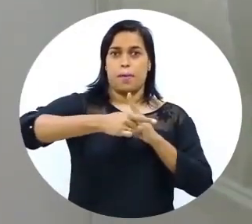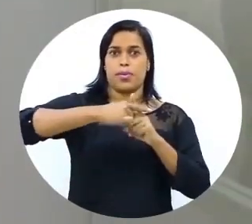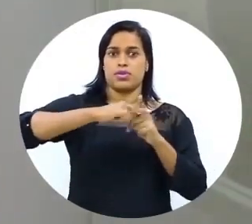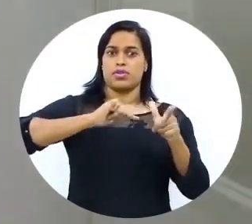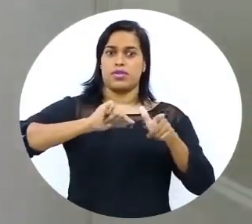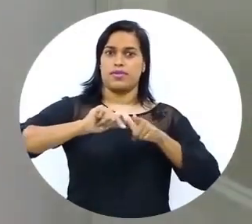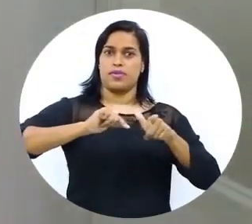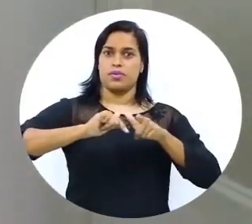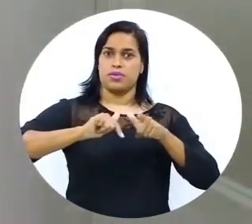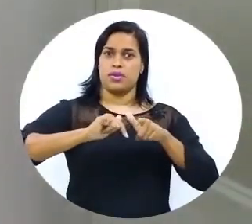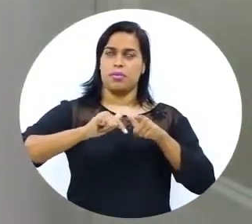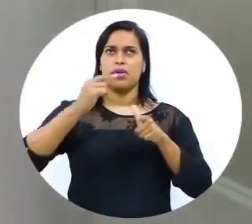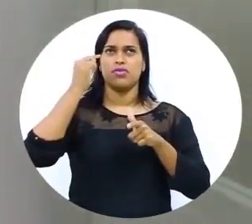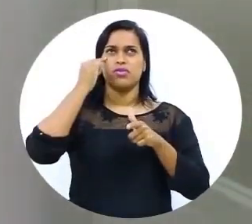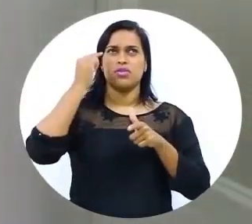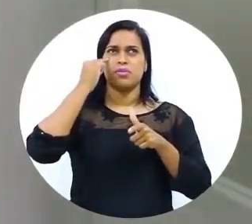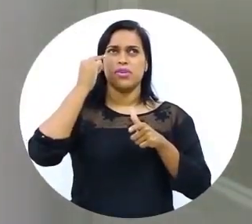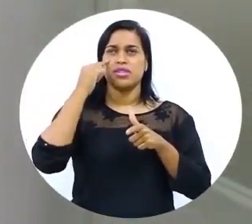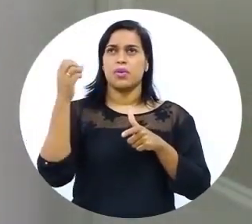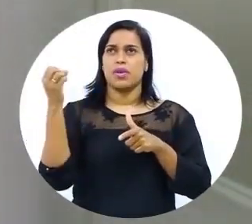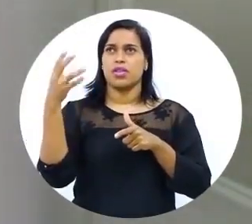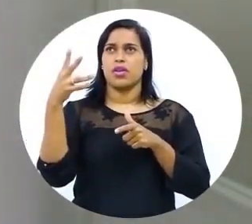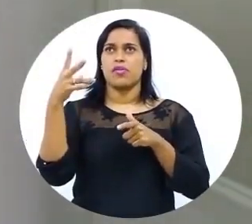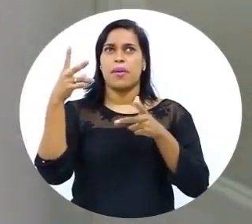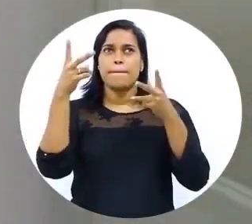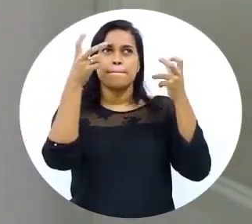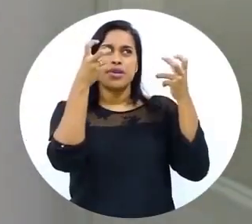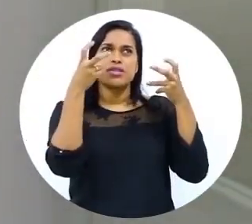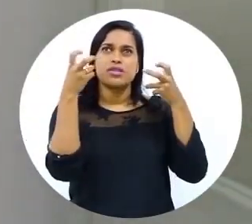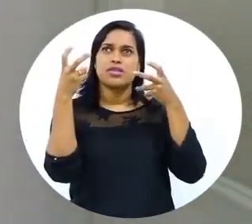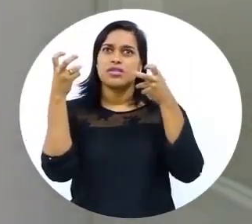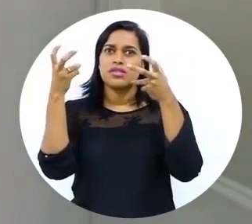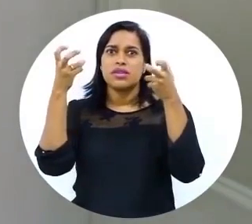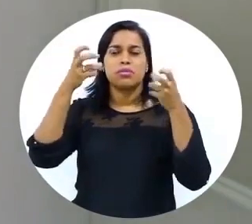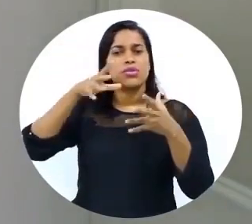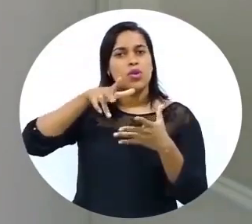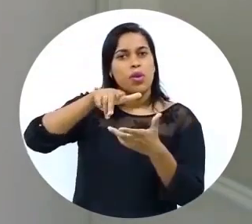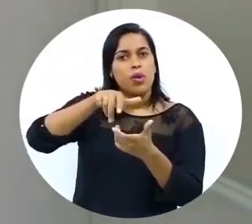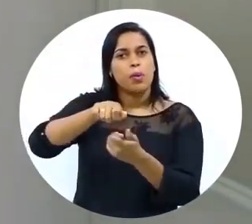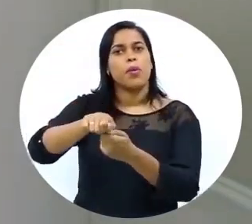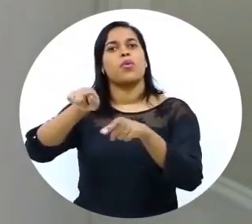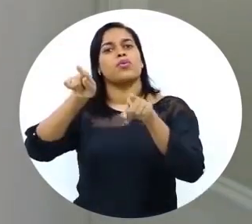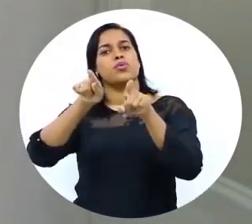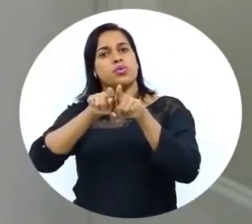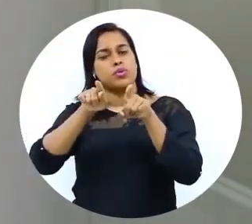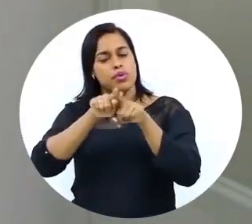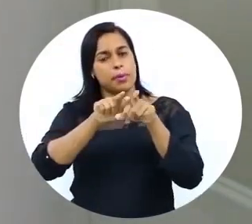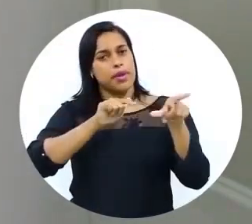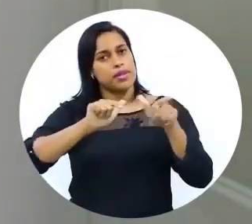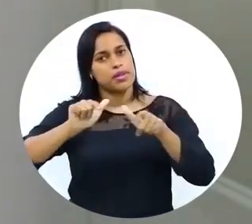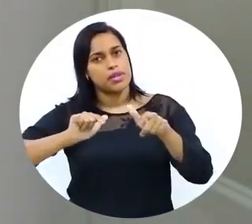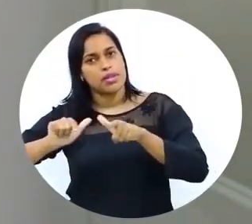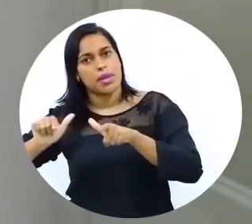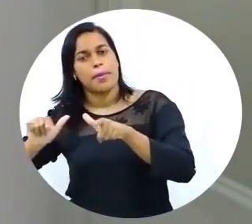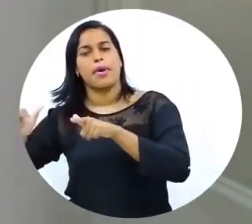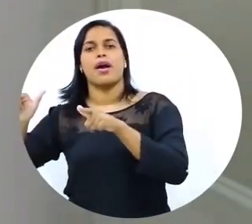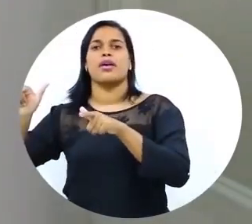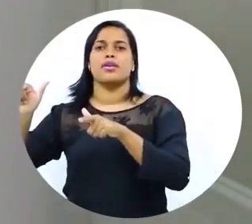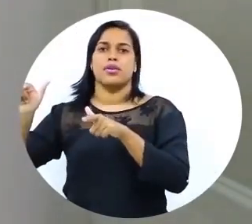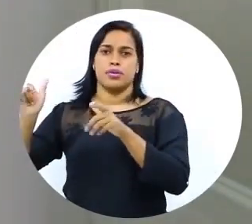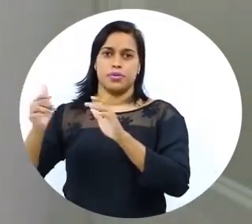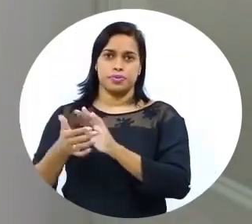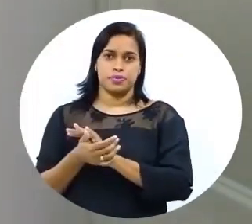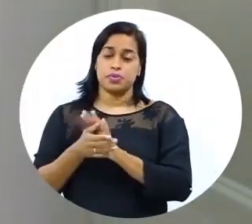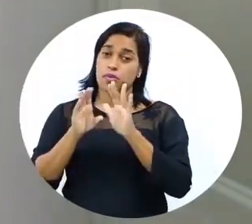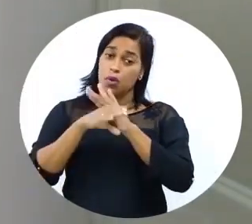trabalho nos dá uma nova percepção de mundo, nos dá uma nova percepção de carreira, nos dá